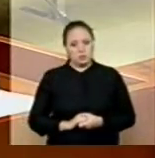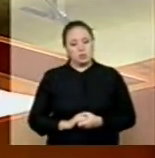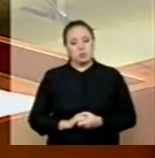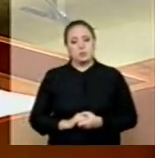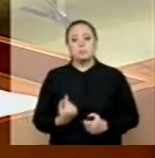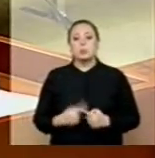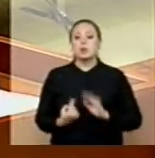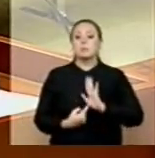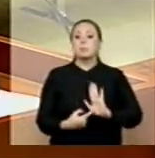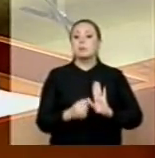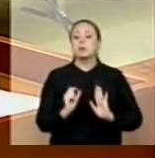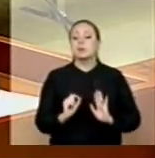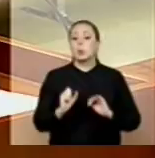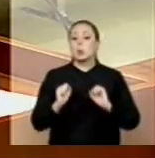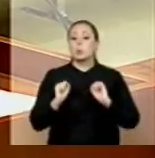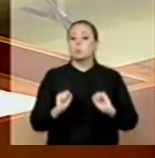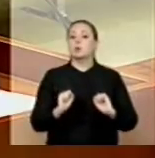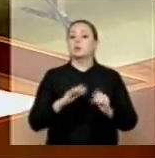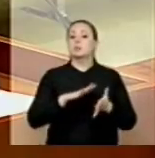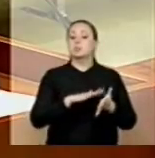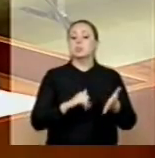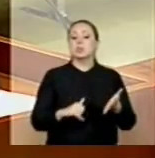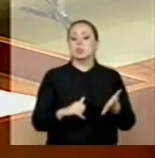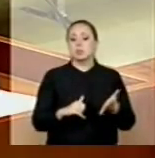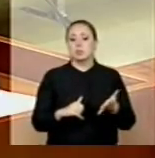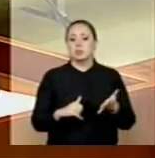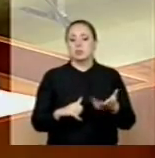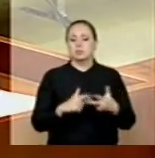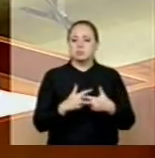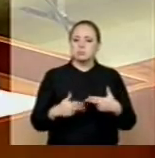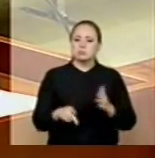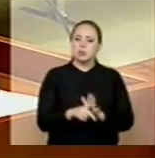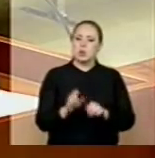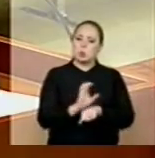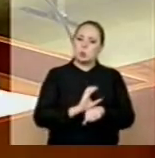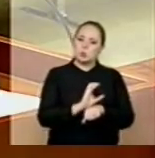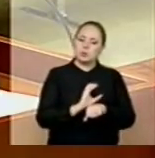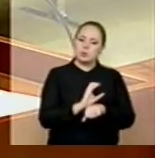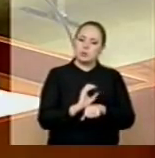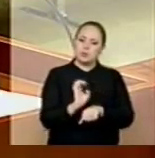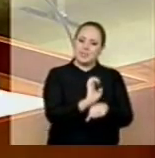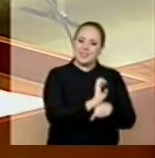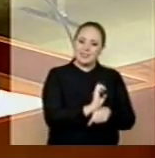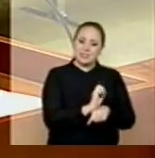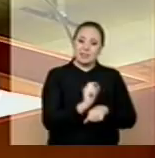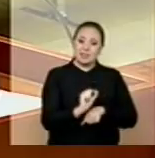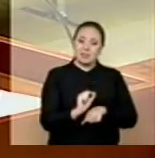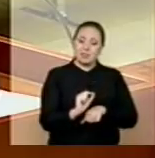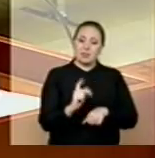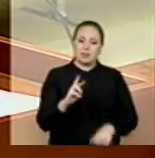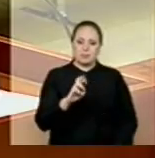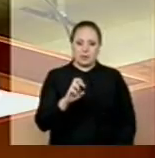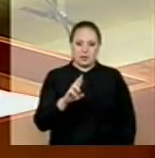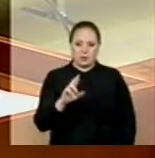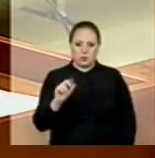que pode-se retirar os dispositivos das constituições estaduais, que o direito, as prerrogativas